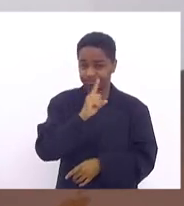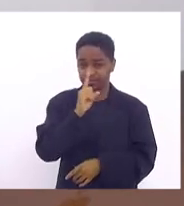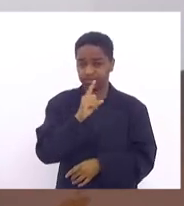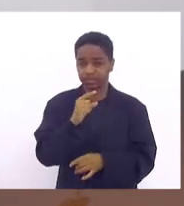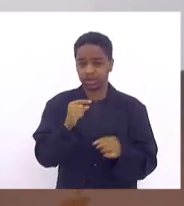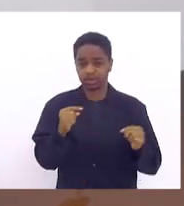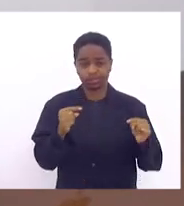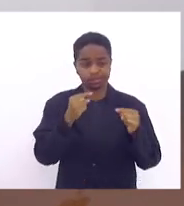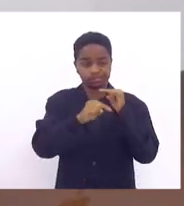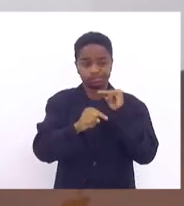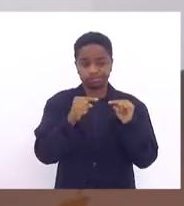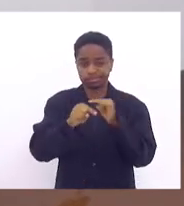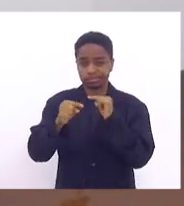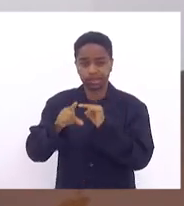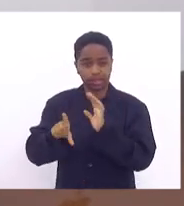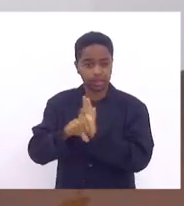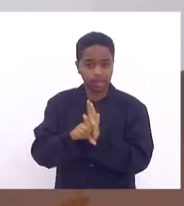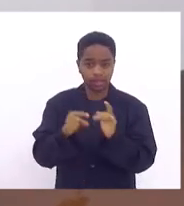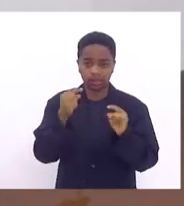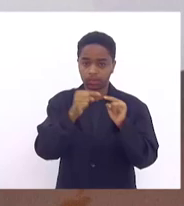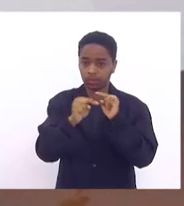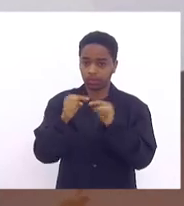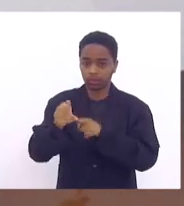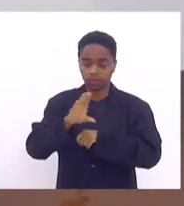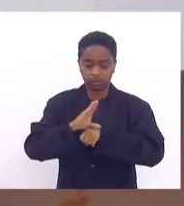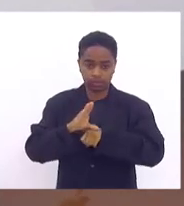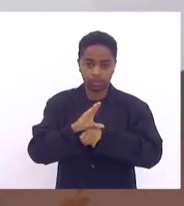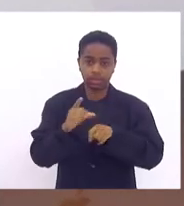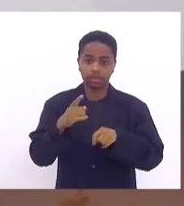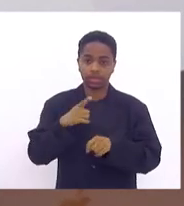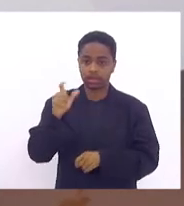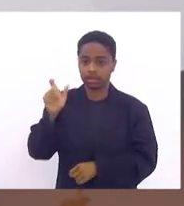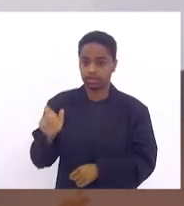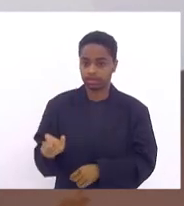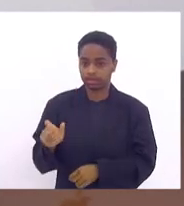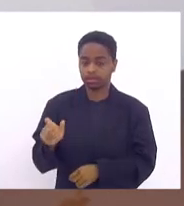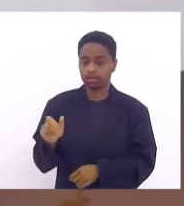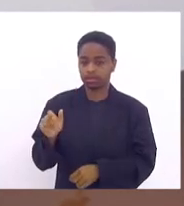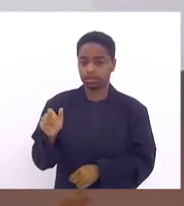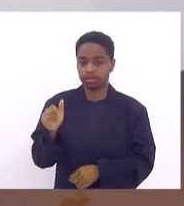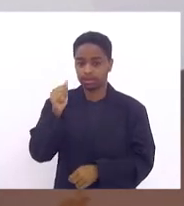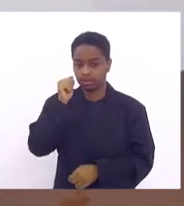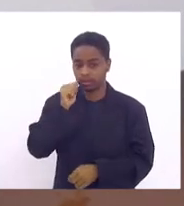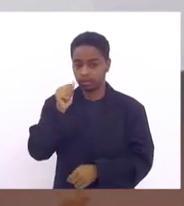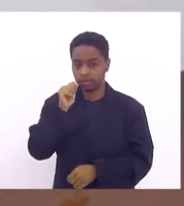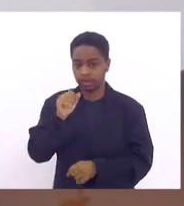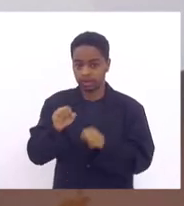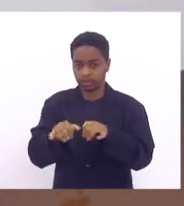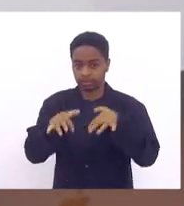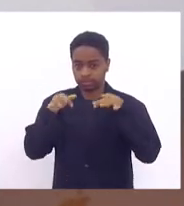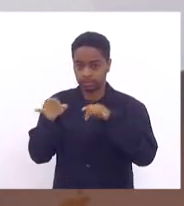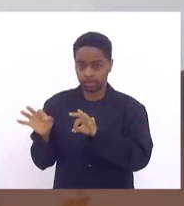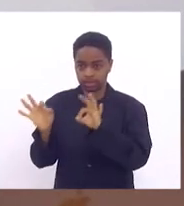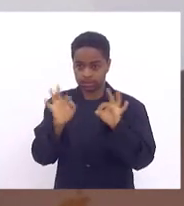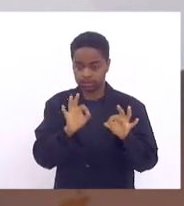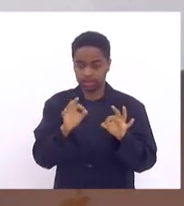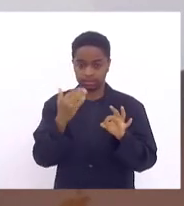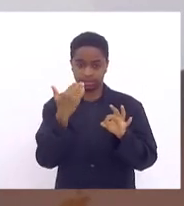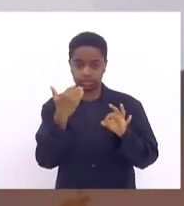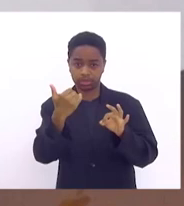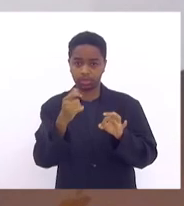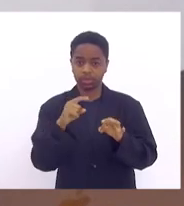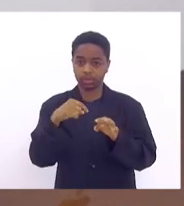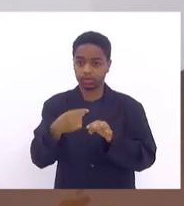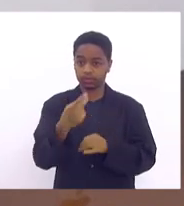legais e constitucionais eh houve uma colega eh que tava na plateia e que que me puxou de lado né e FZ